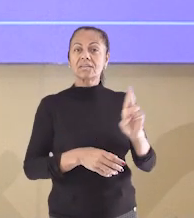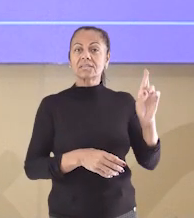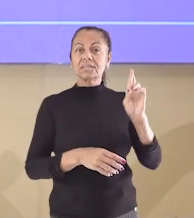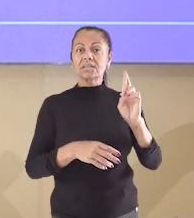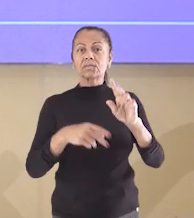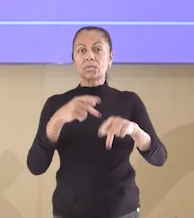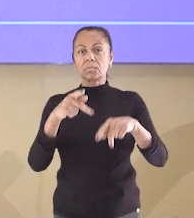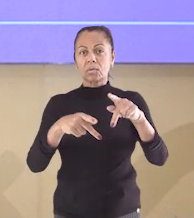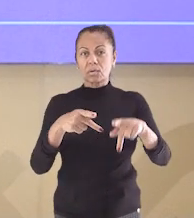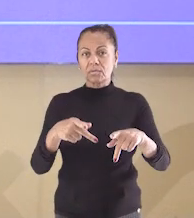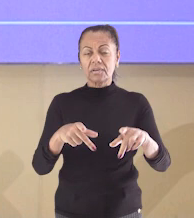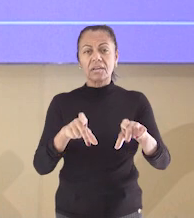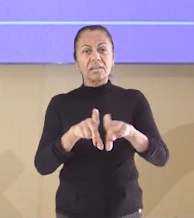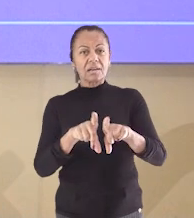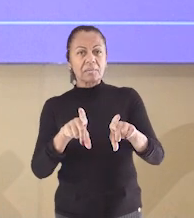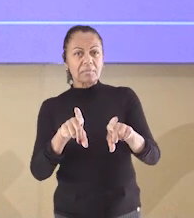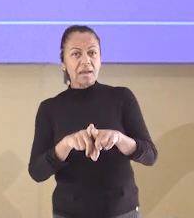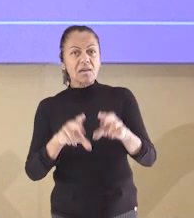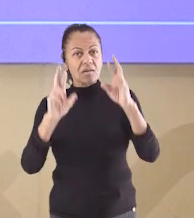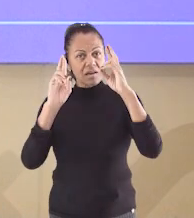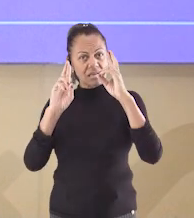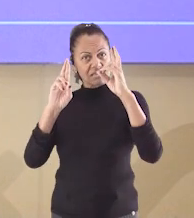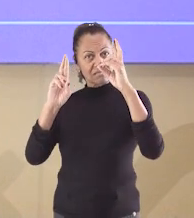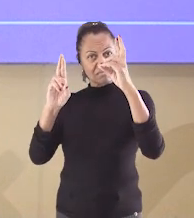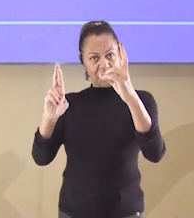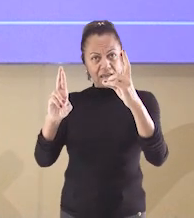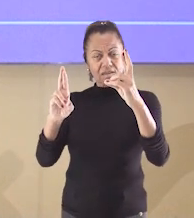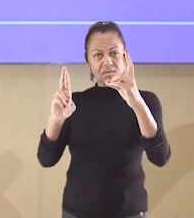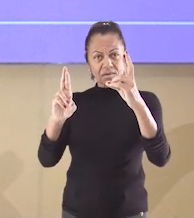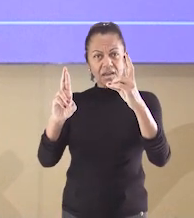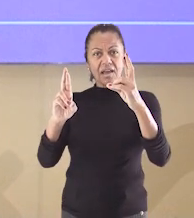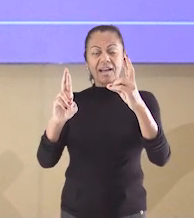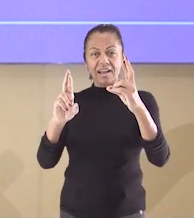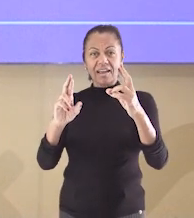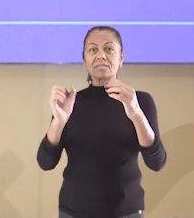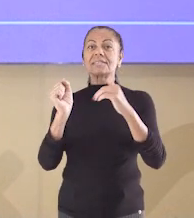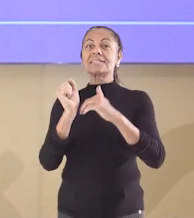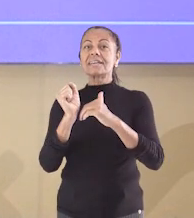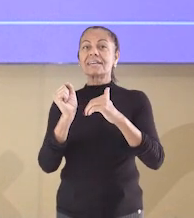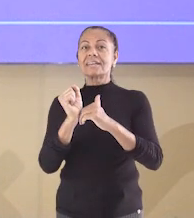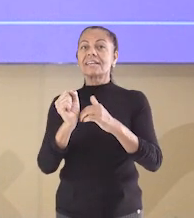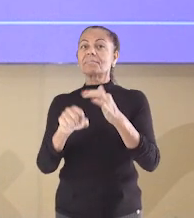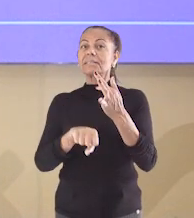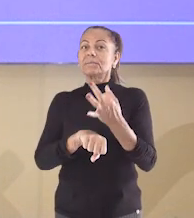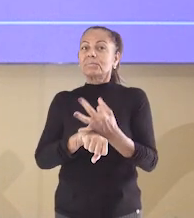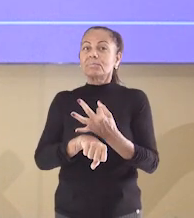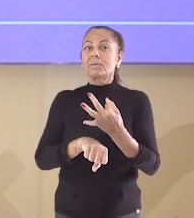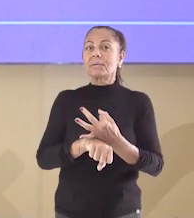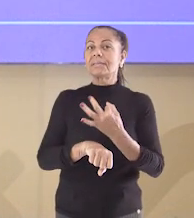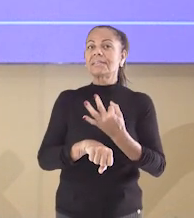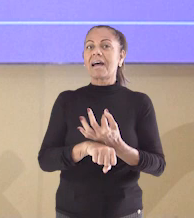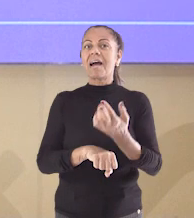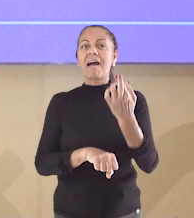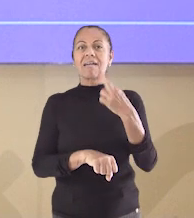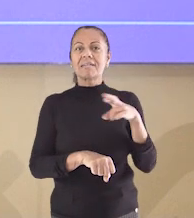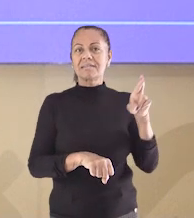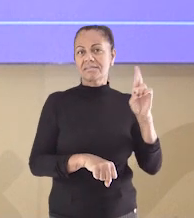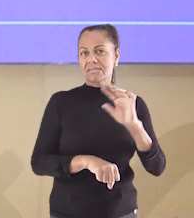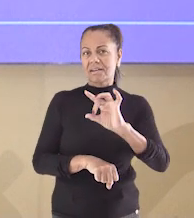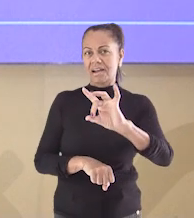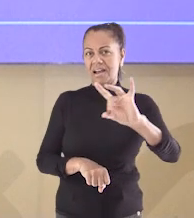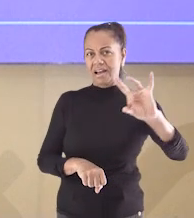Na globalização, podemos afirmar que ela também está presente na religiosidade do povo e através